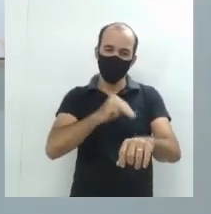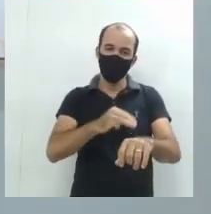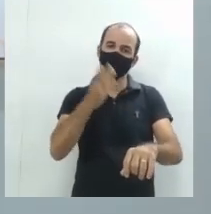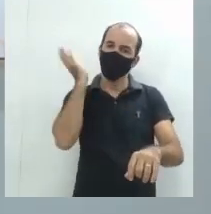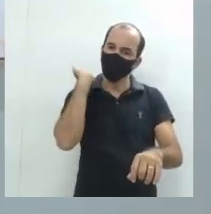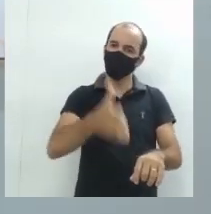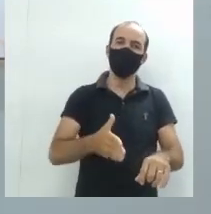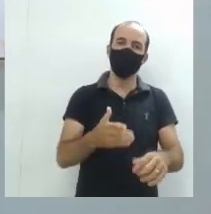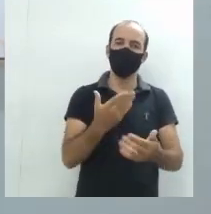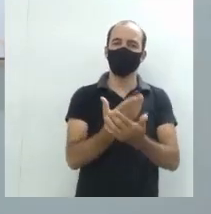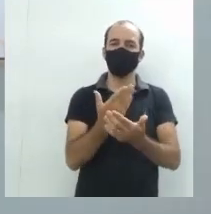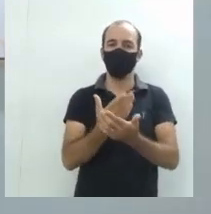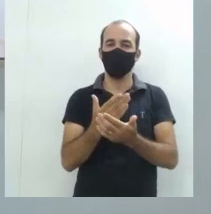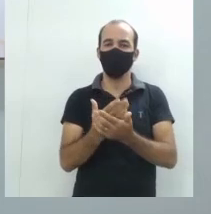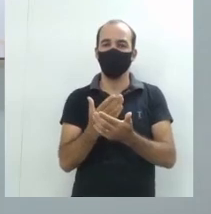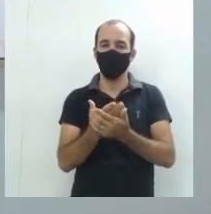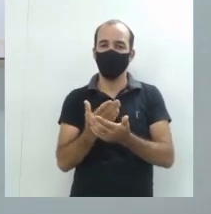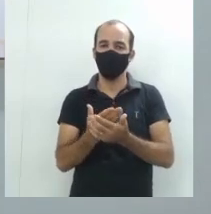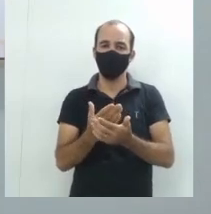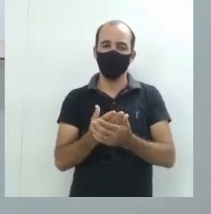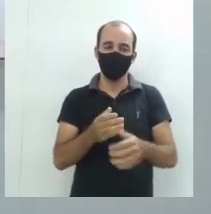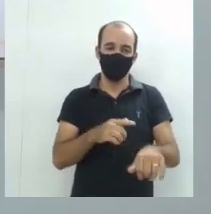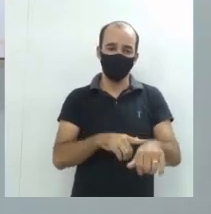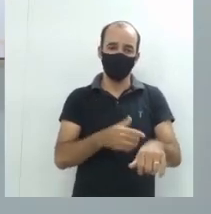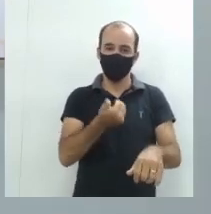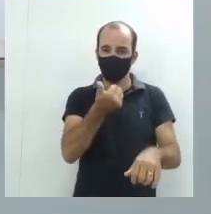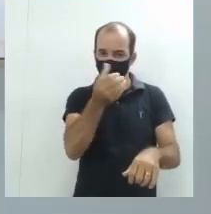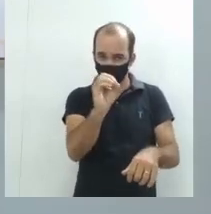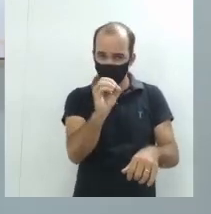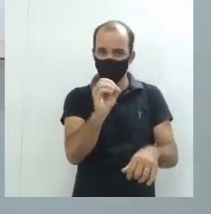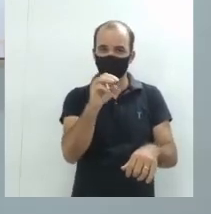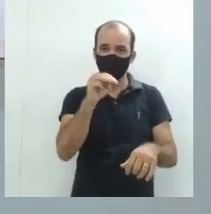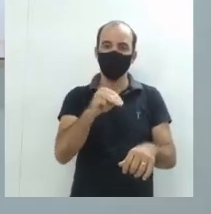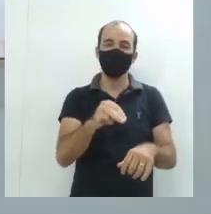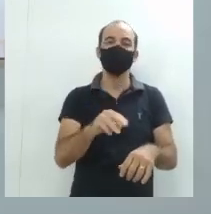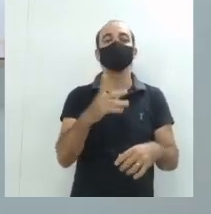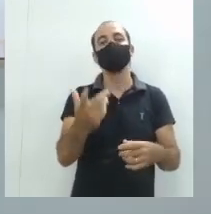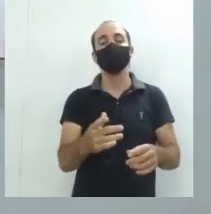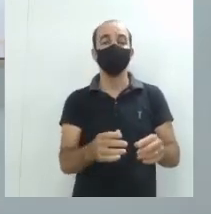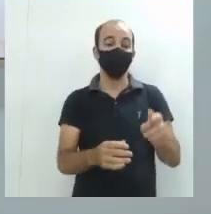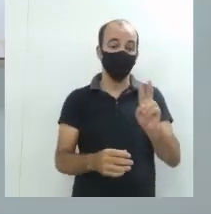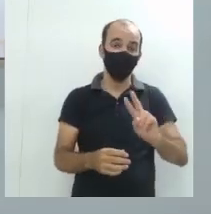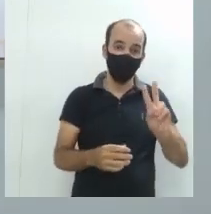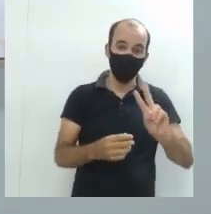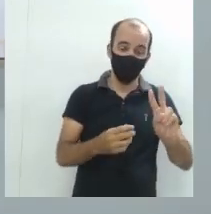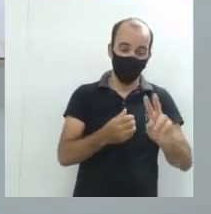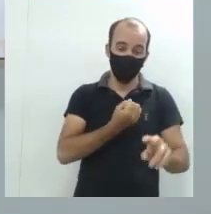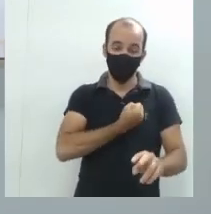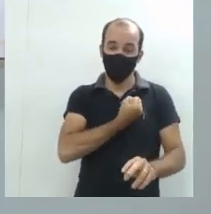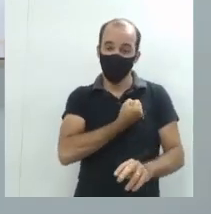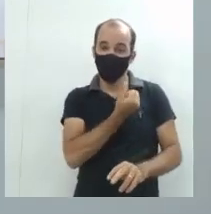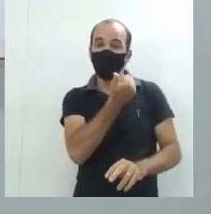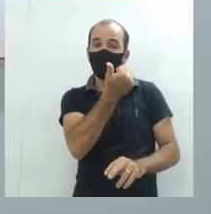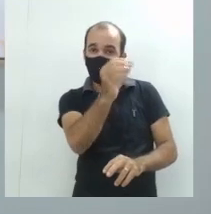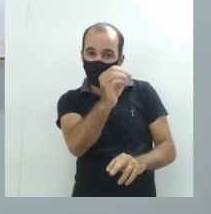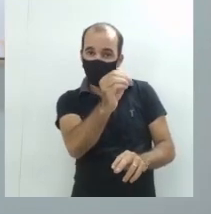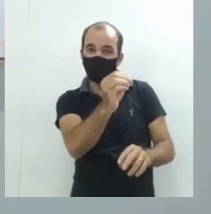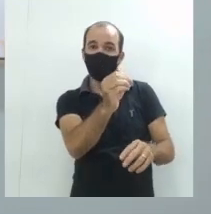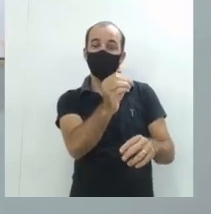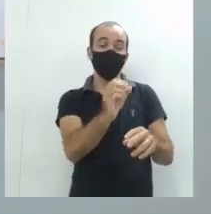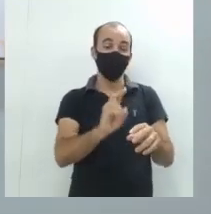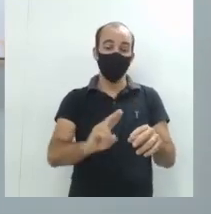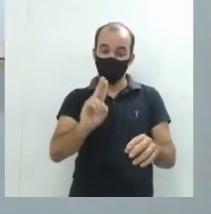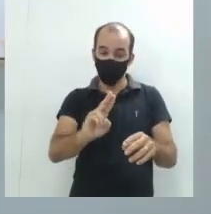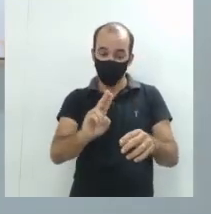10 minutos da tua aula. Qual é o valor numérico? 10. Qual é a unidade? Minutos. Que grandeza é